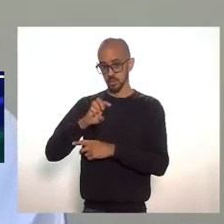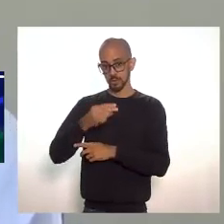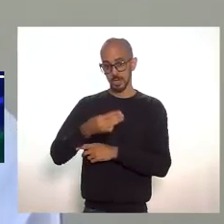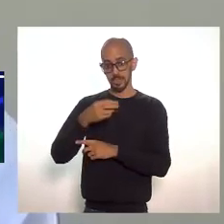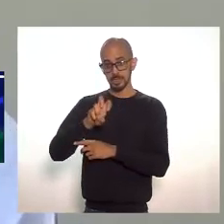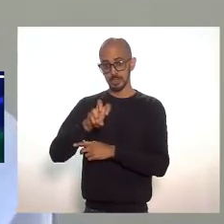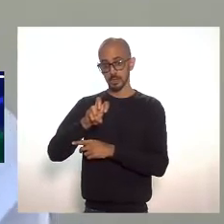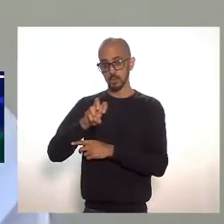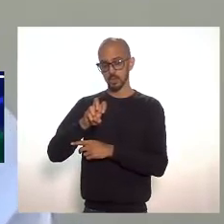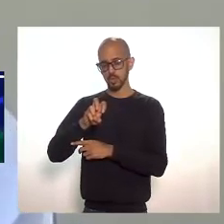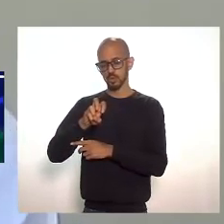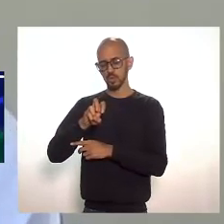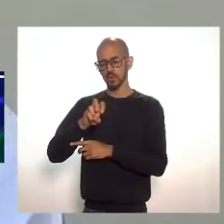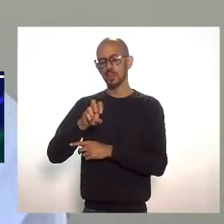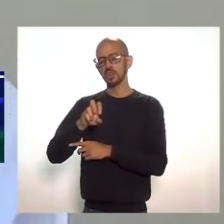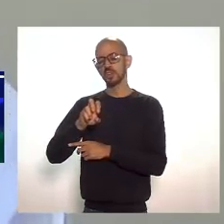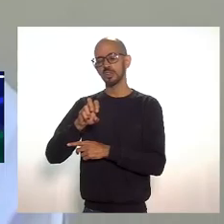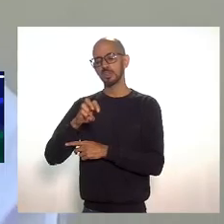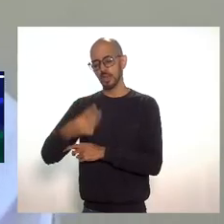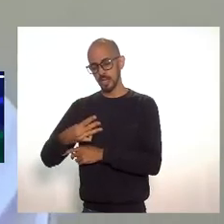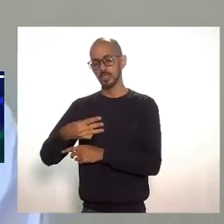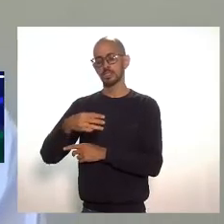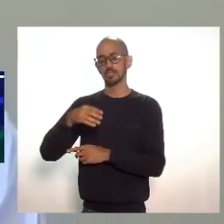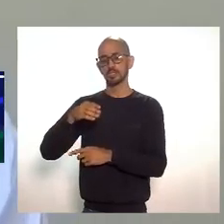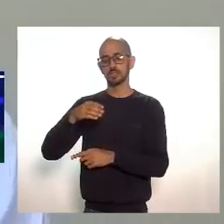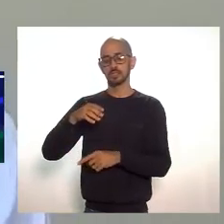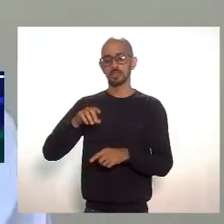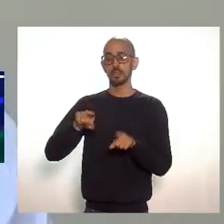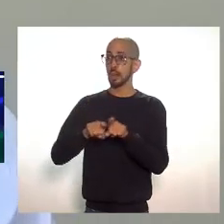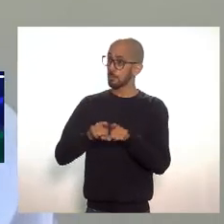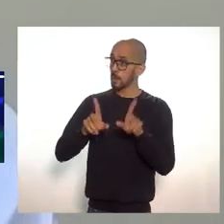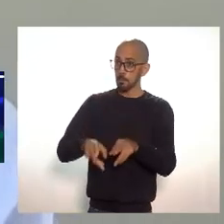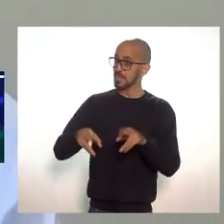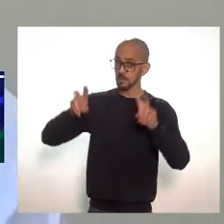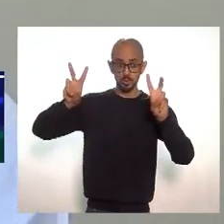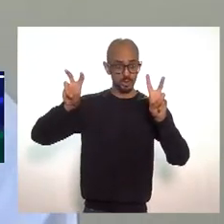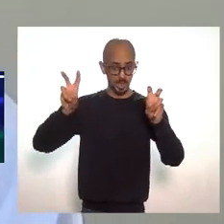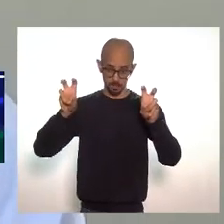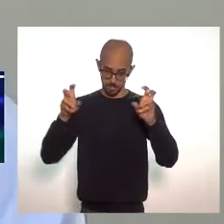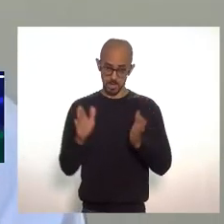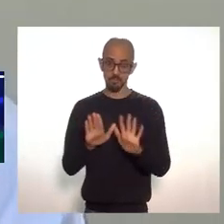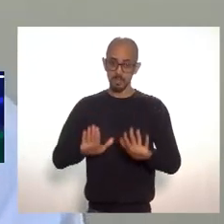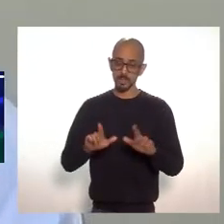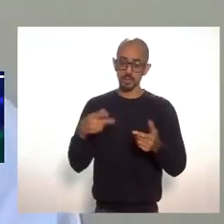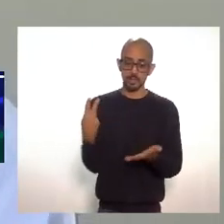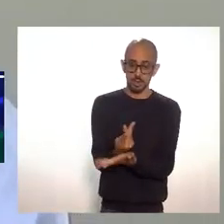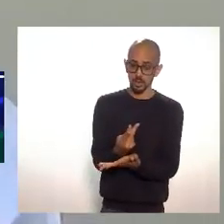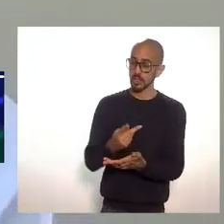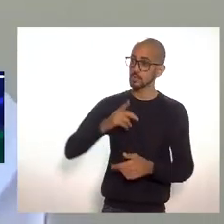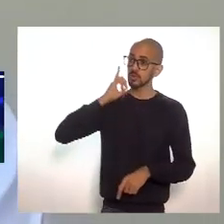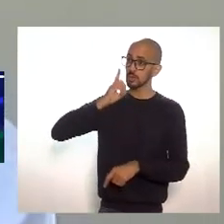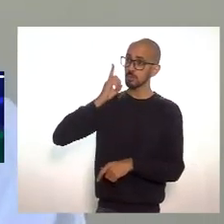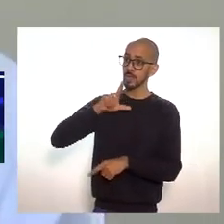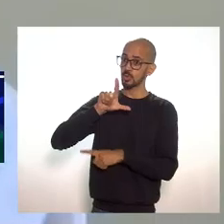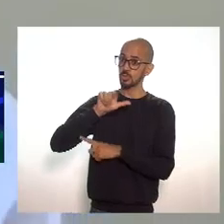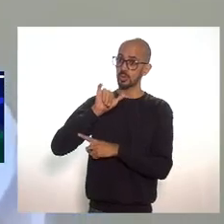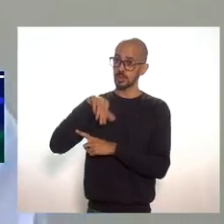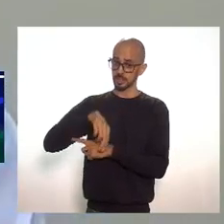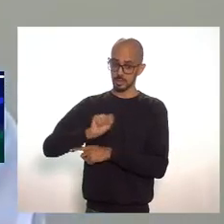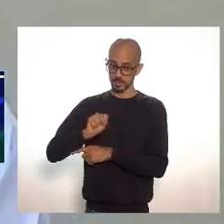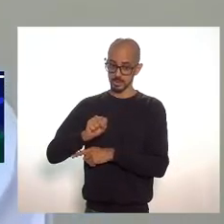3563-2021, que trata do mesmo tema. Ocorre que também o deputado Dionísio Lins, neste projeto em que ele apresenta, ele